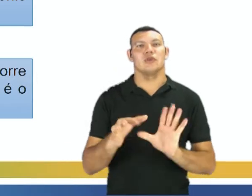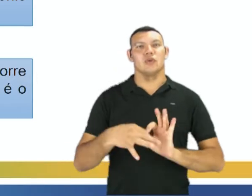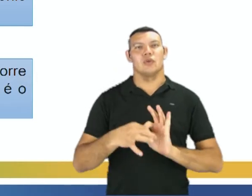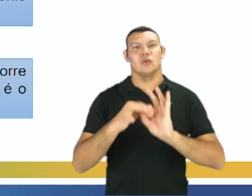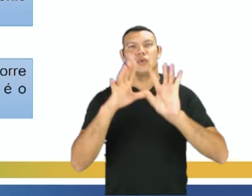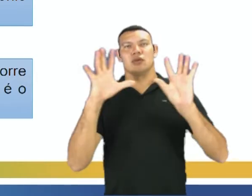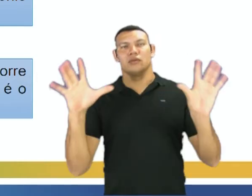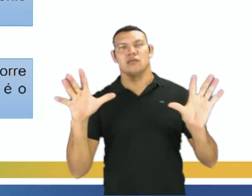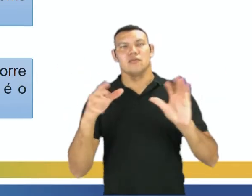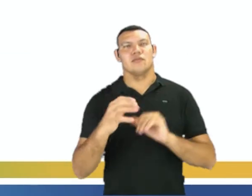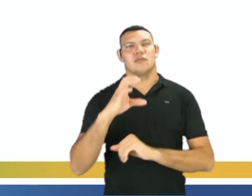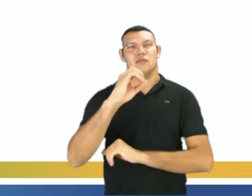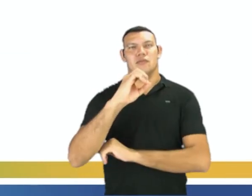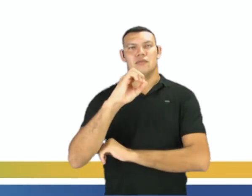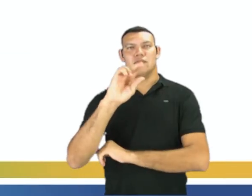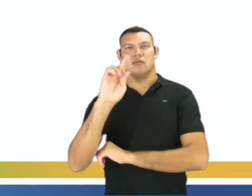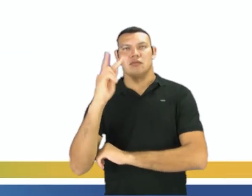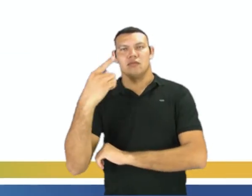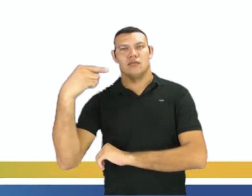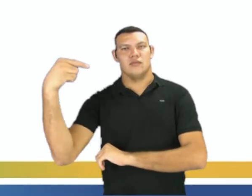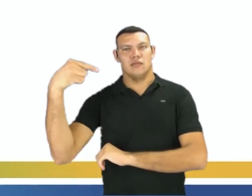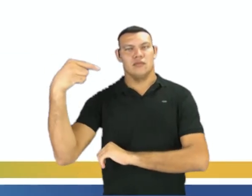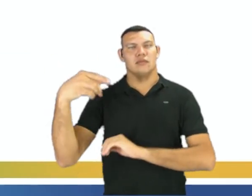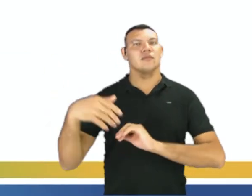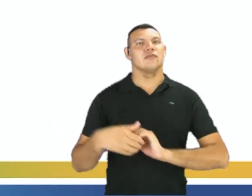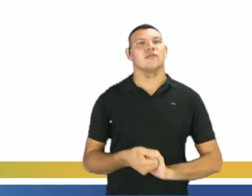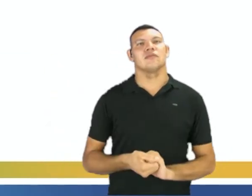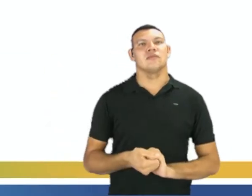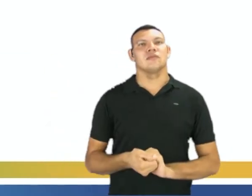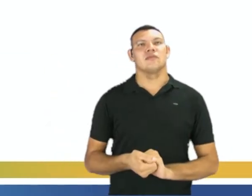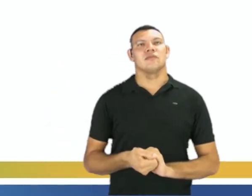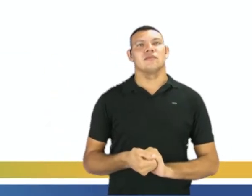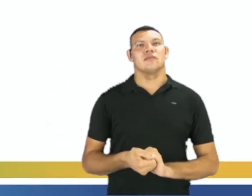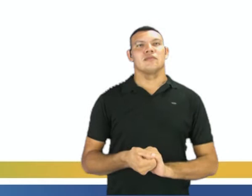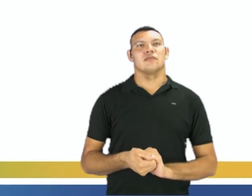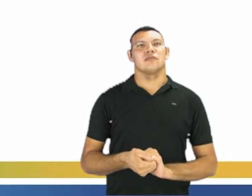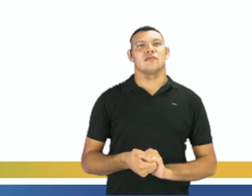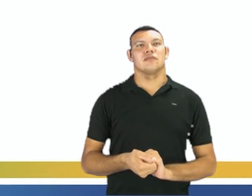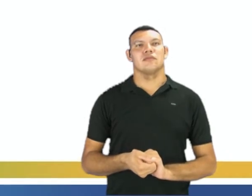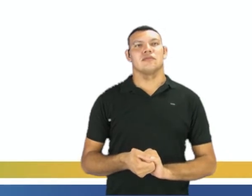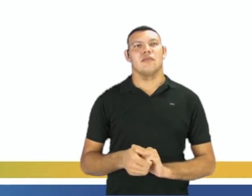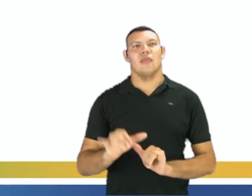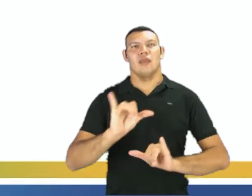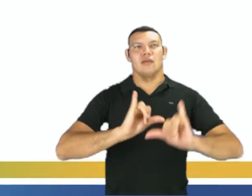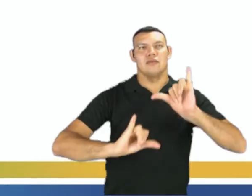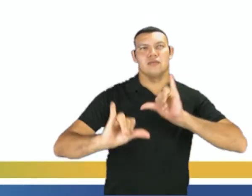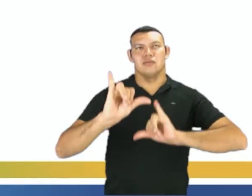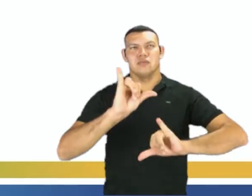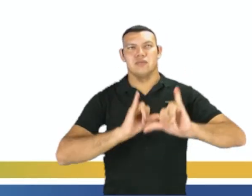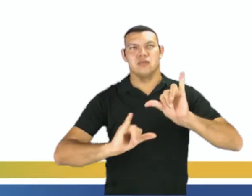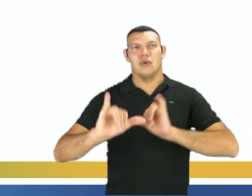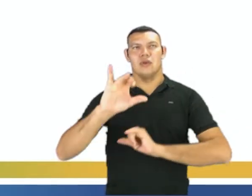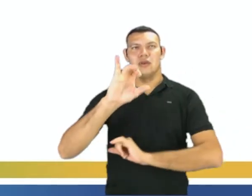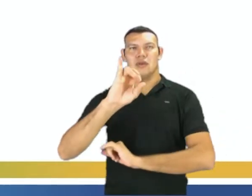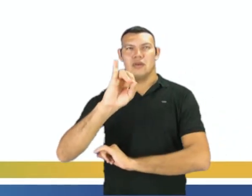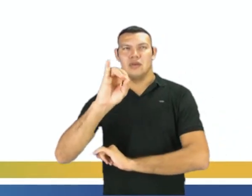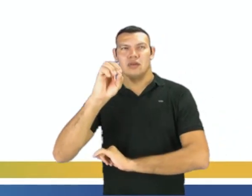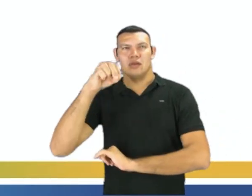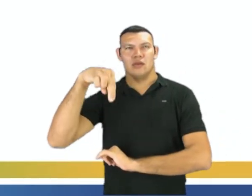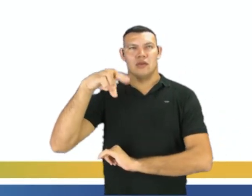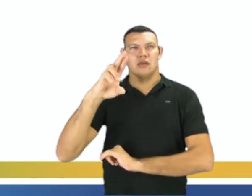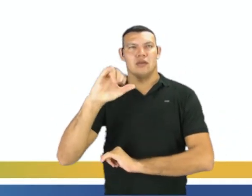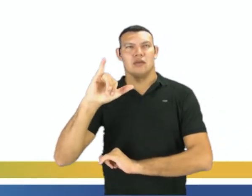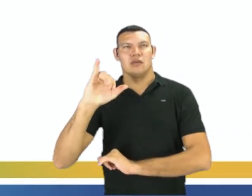ânion, OH-. As reações de ionização dos ácidos e dissociação iônica das bases